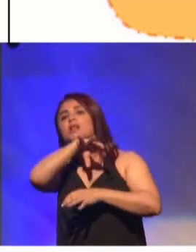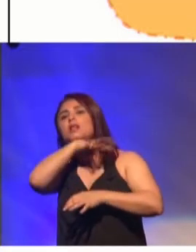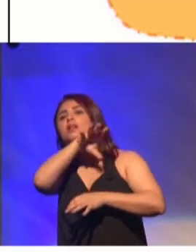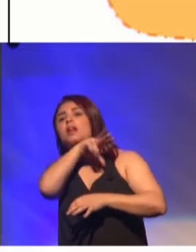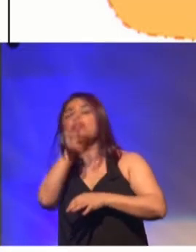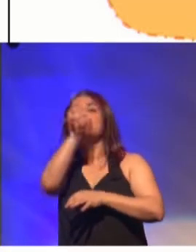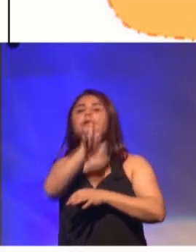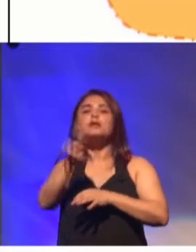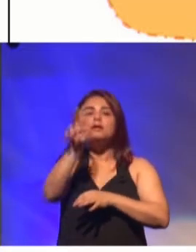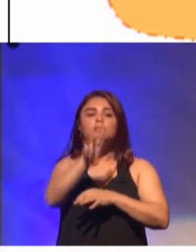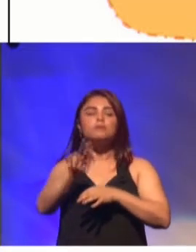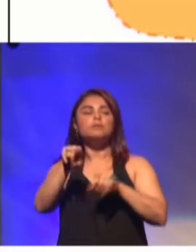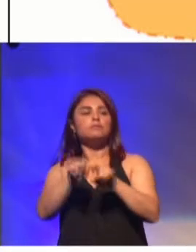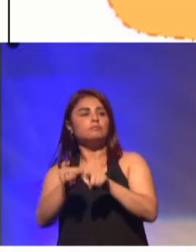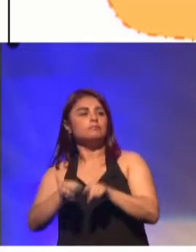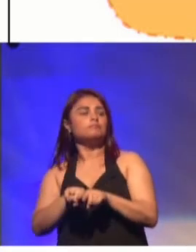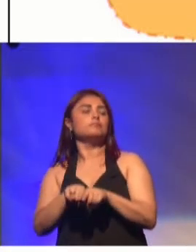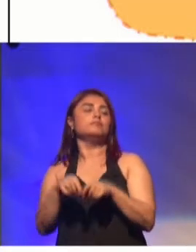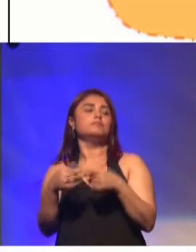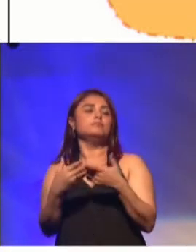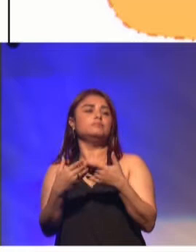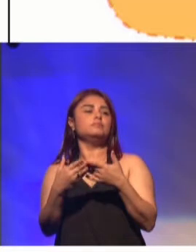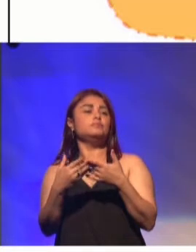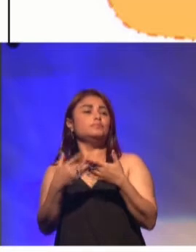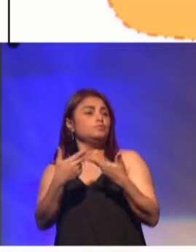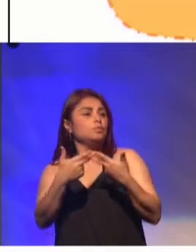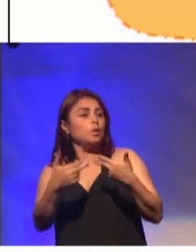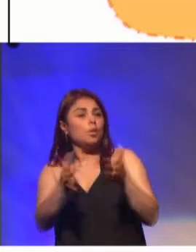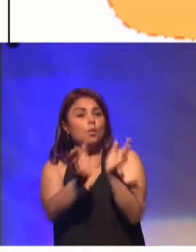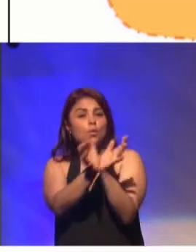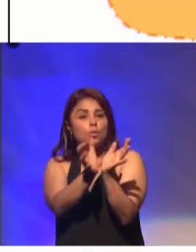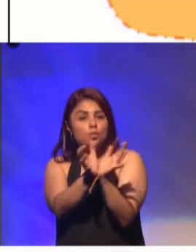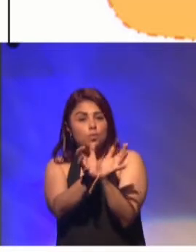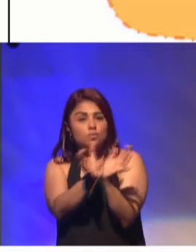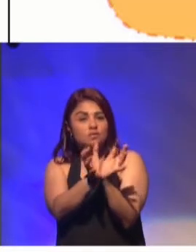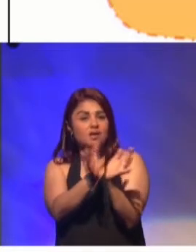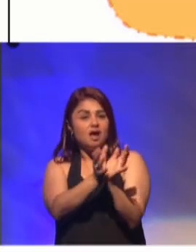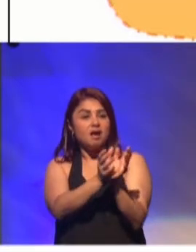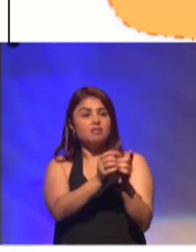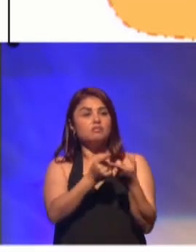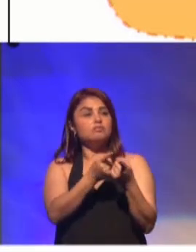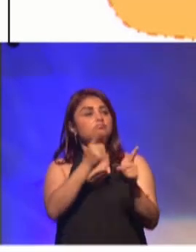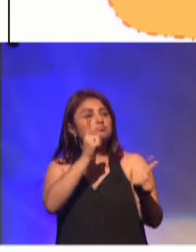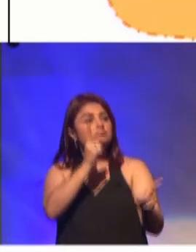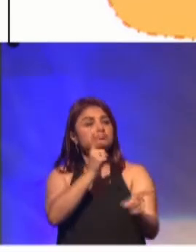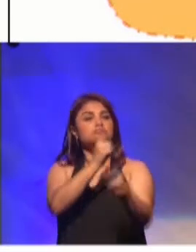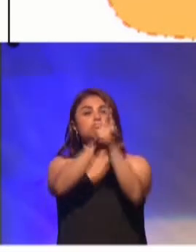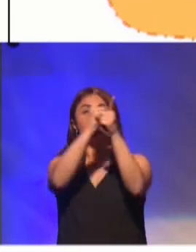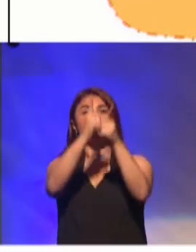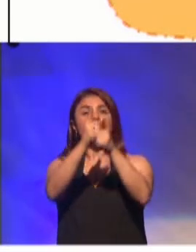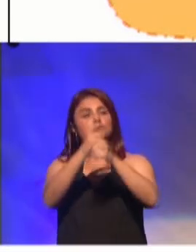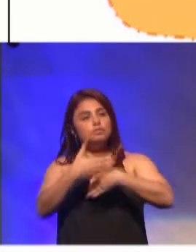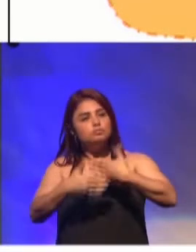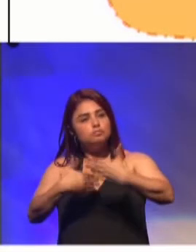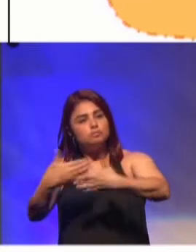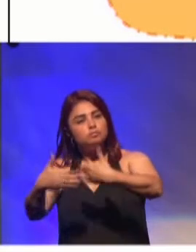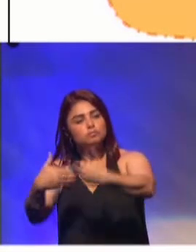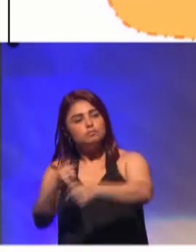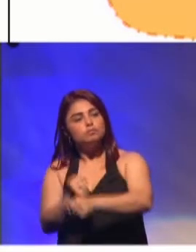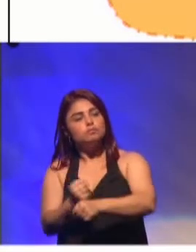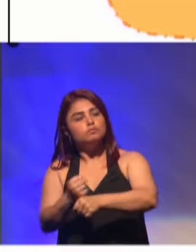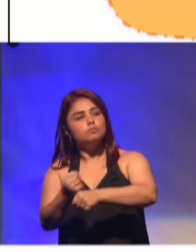os estudos experimentais, os casos clínicos que a gente vai observando na nossa prática e vai tendo